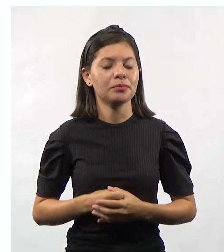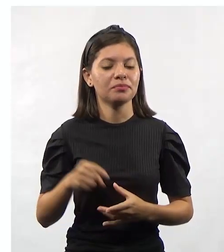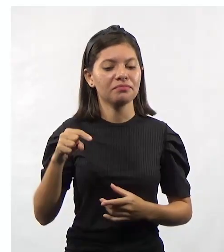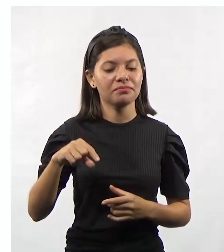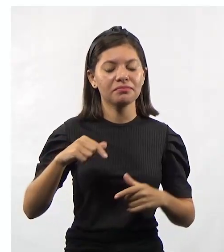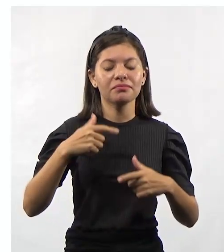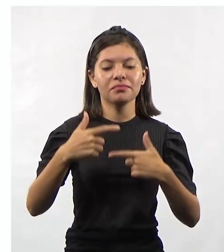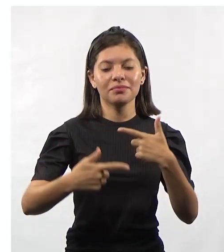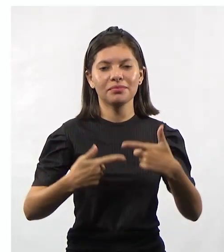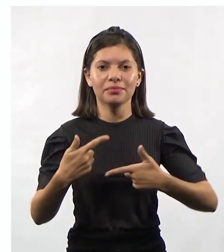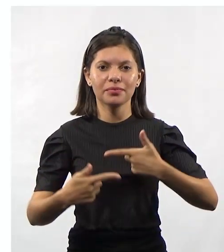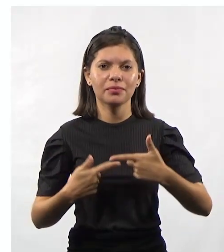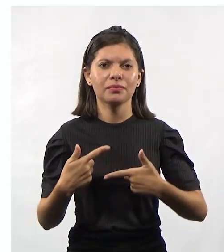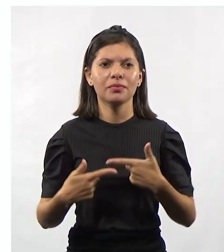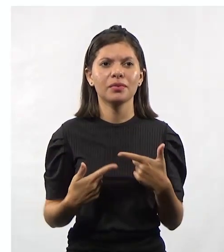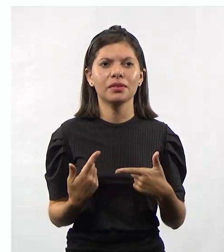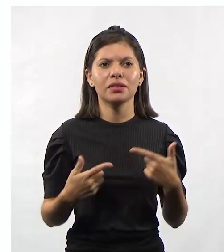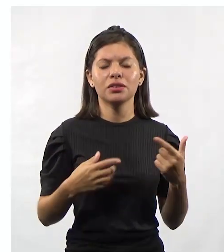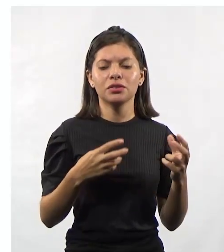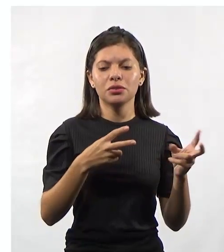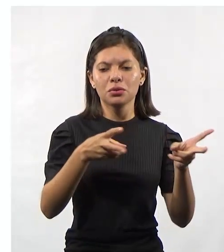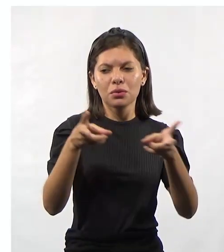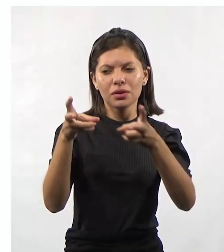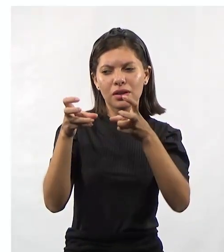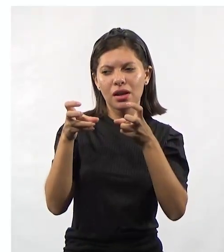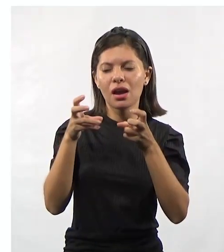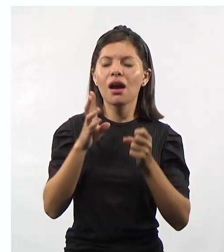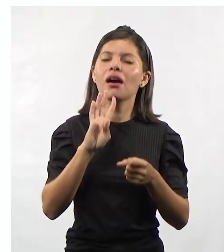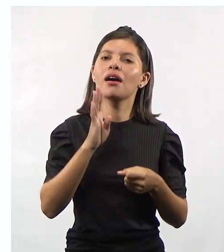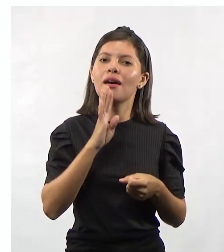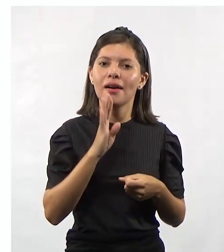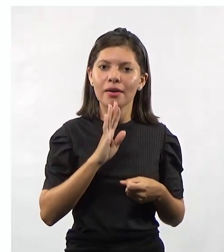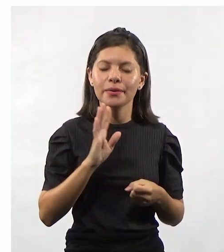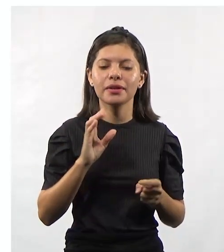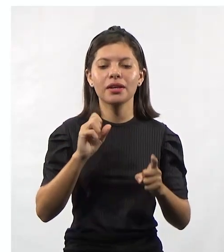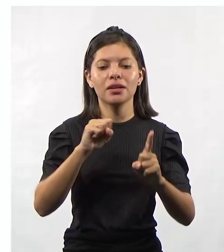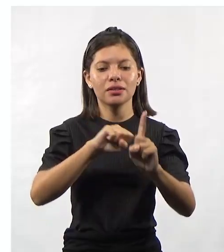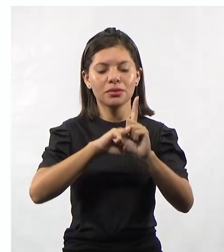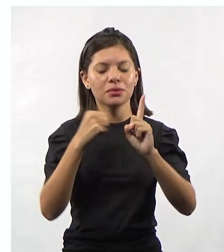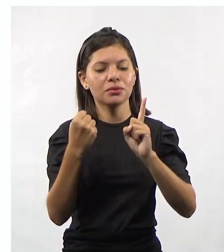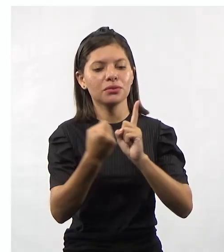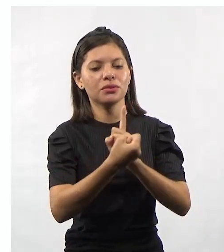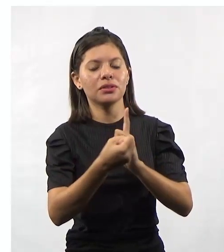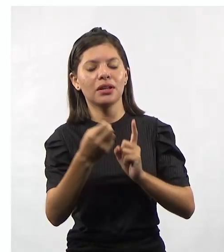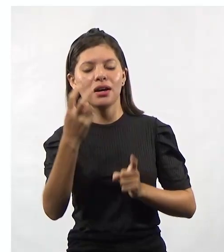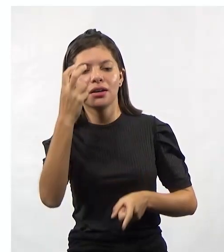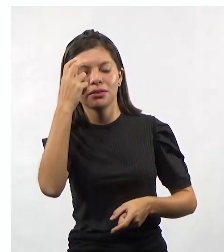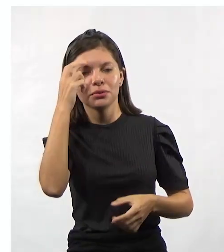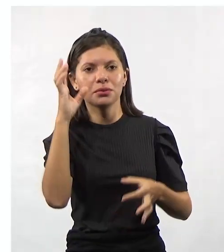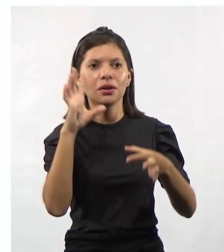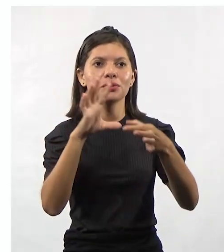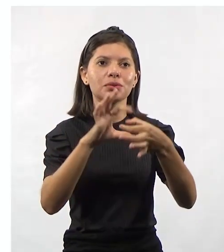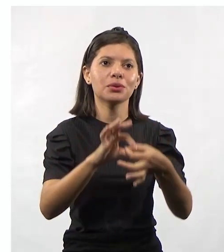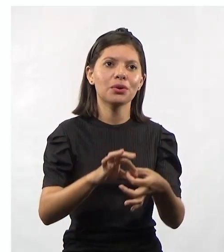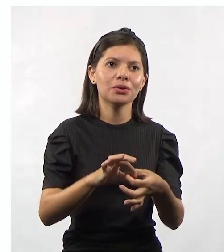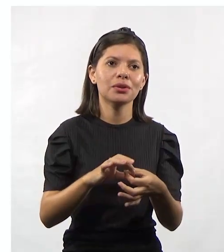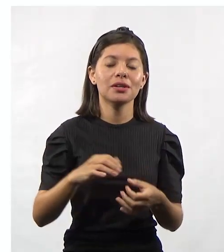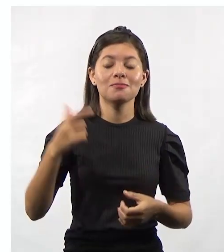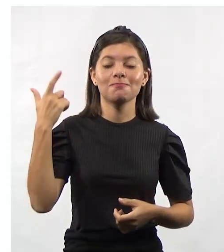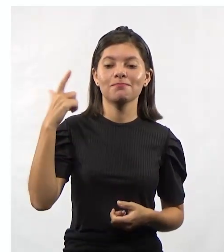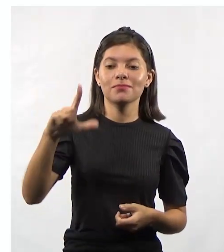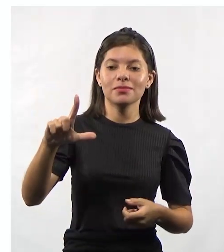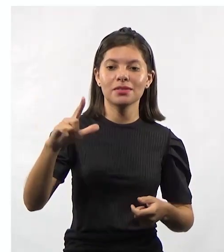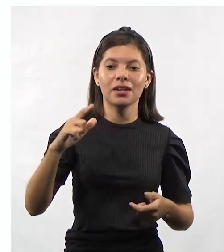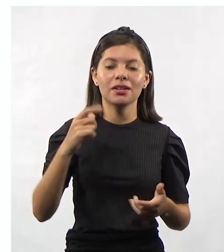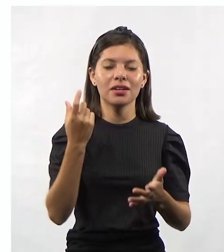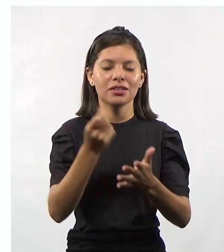sentido para aquilo que a gente está trabalhando. Então, quando a gente conhece esse contexto sociocultural, a gente